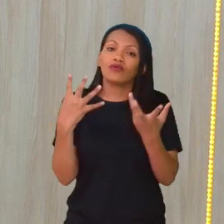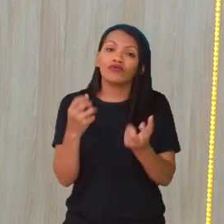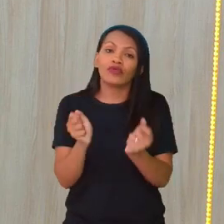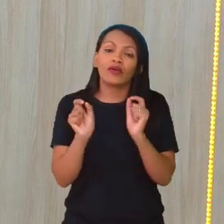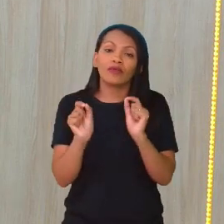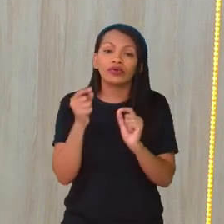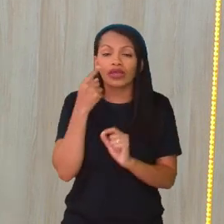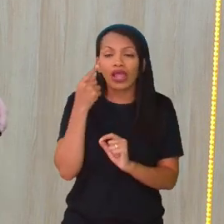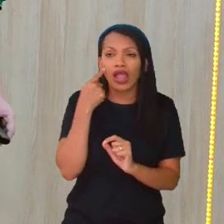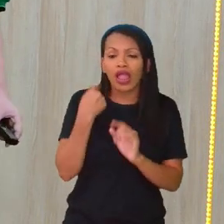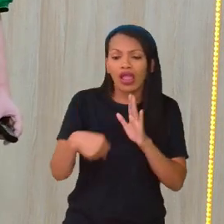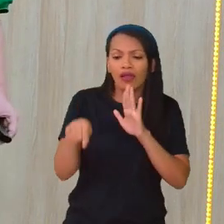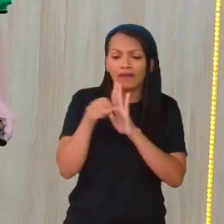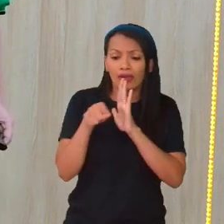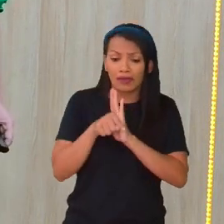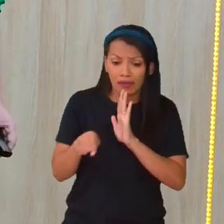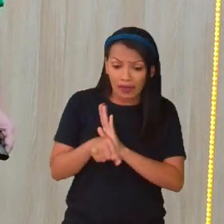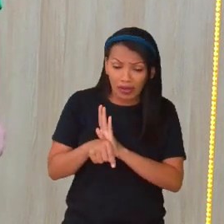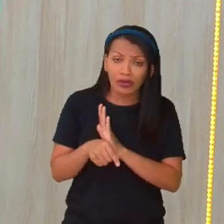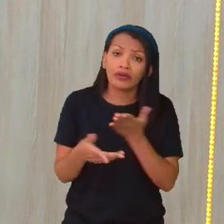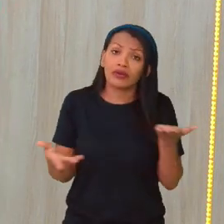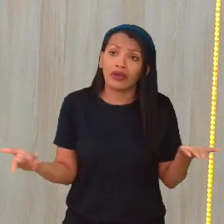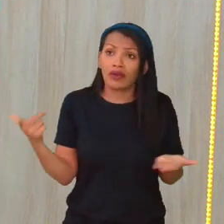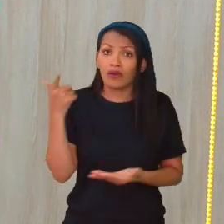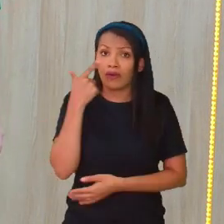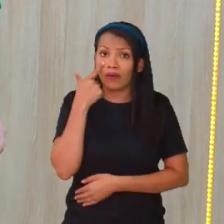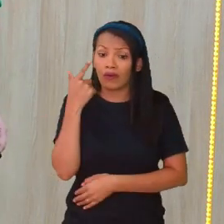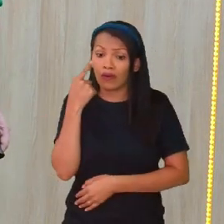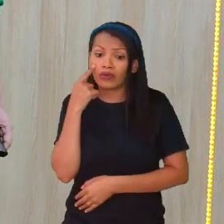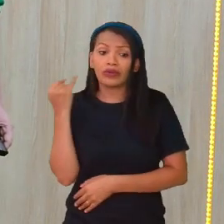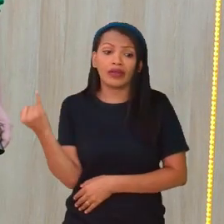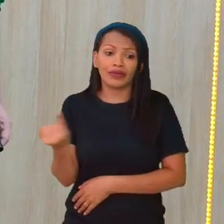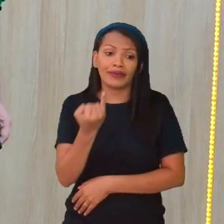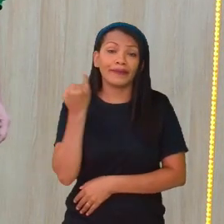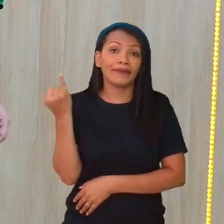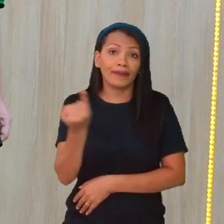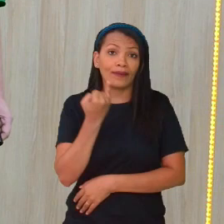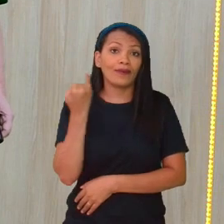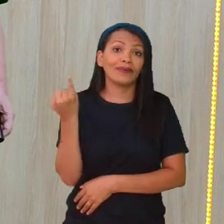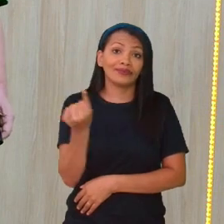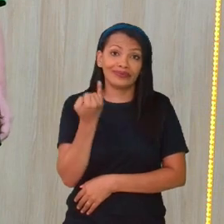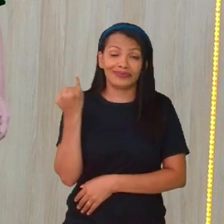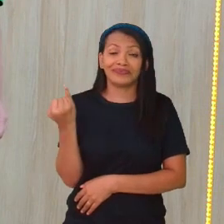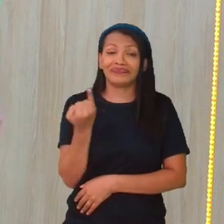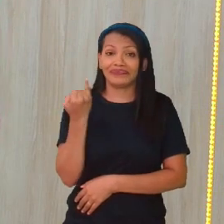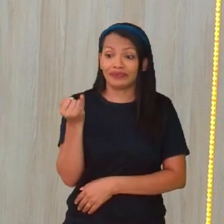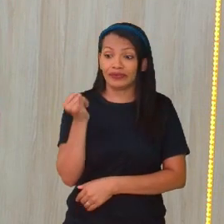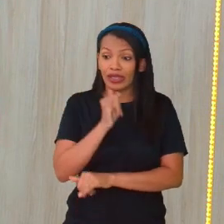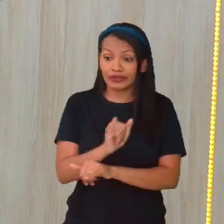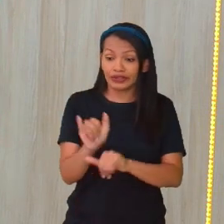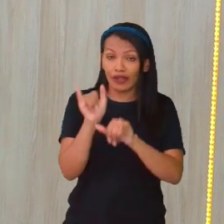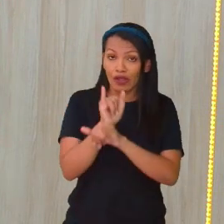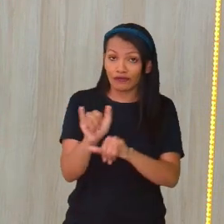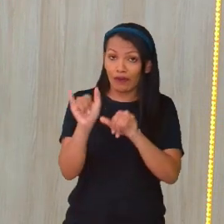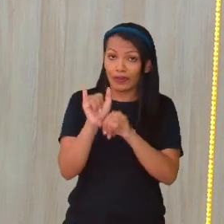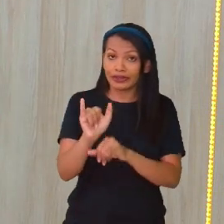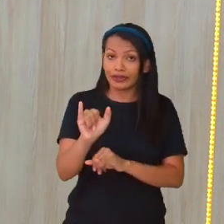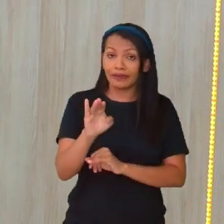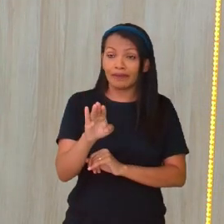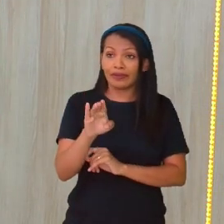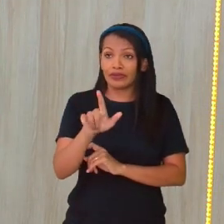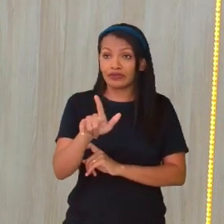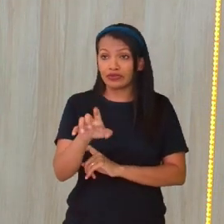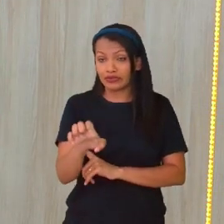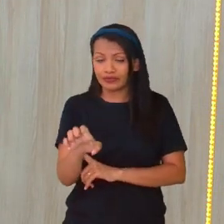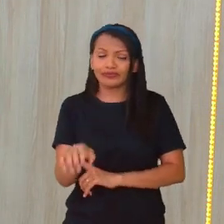vai definir esses valores. Olha a importância das informações do IBGE.